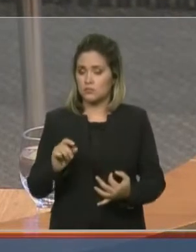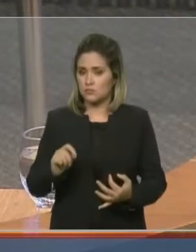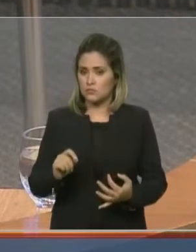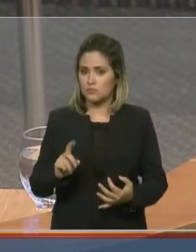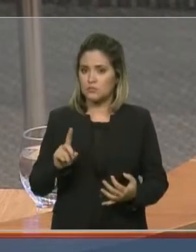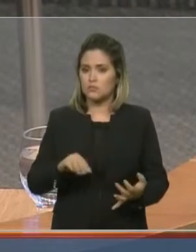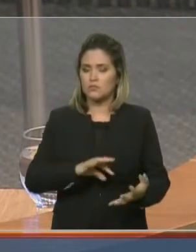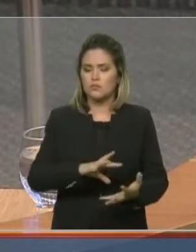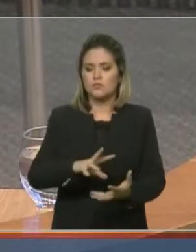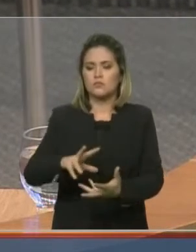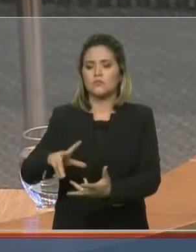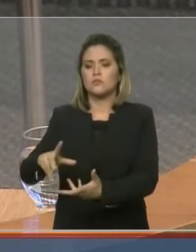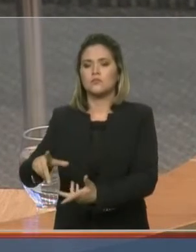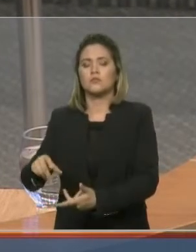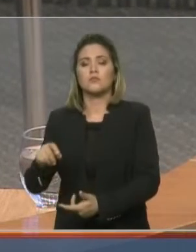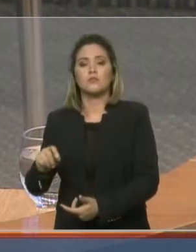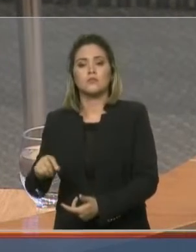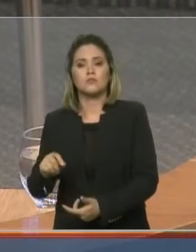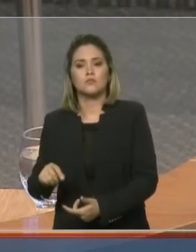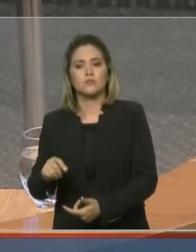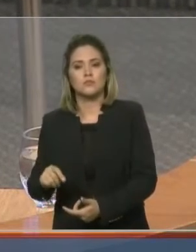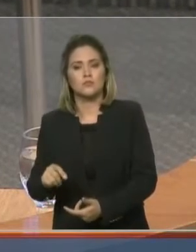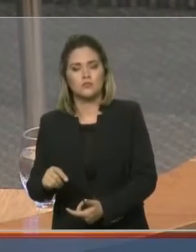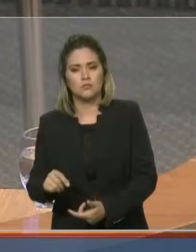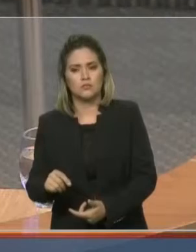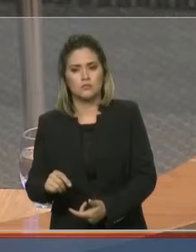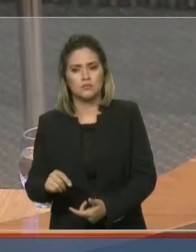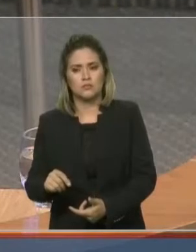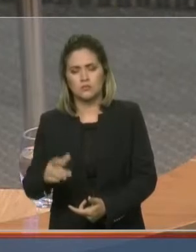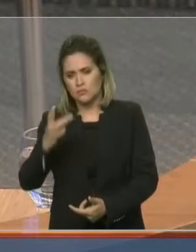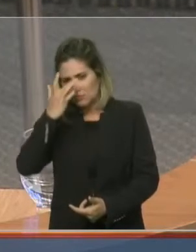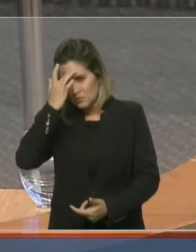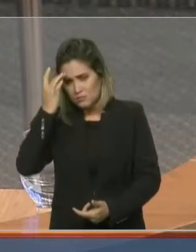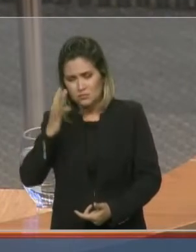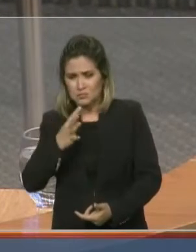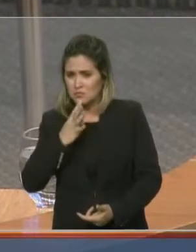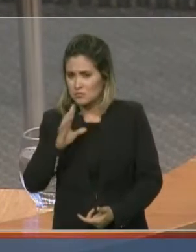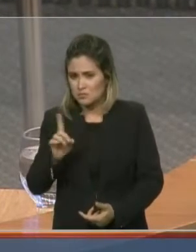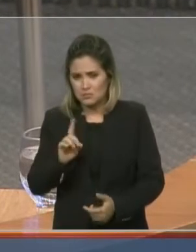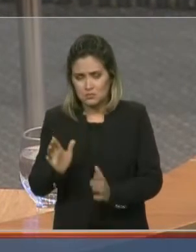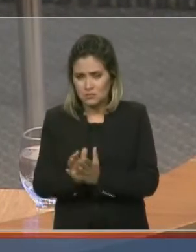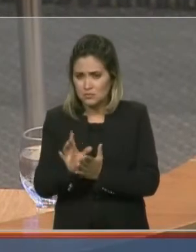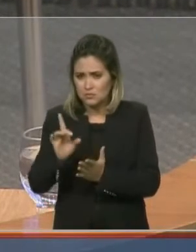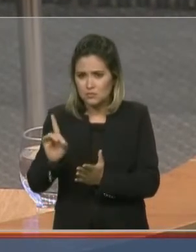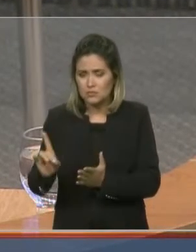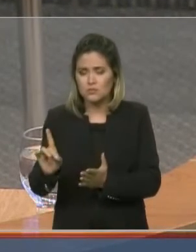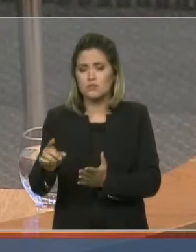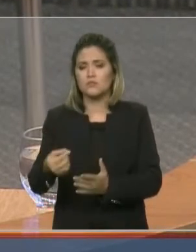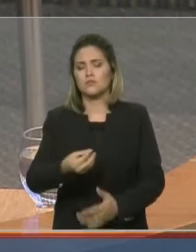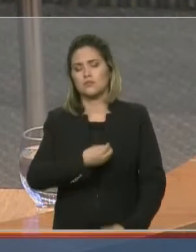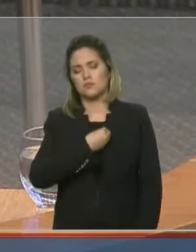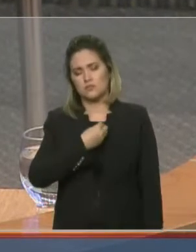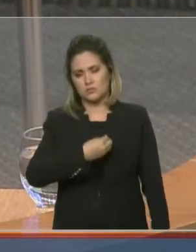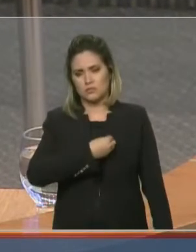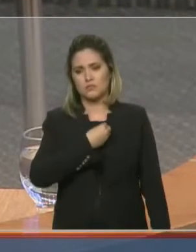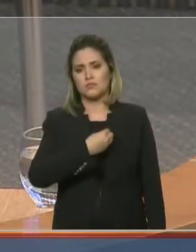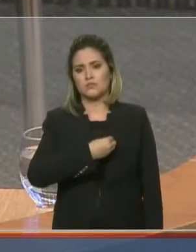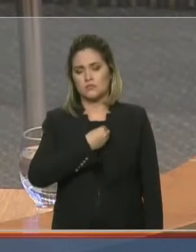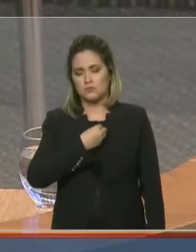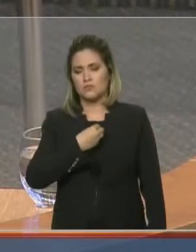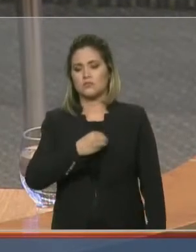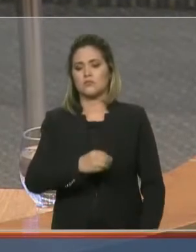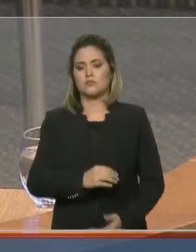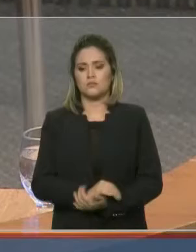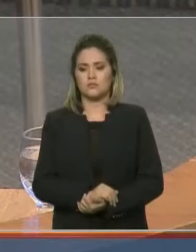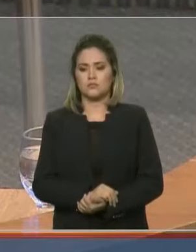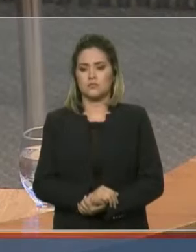que os leigos devem agir. É no mundo que os leigos devem estar inseridos. É no mundo que os leigos